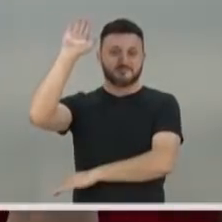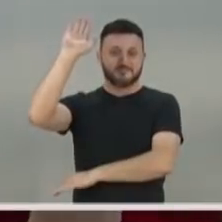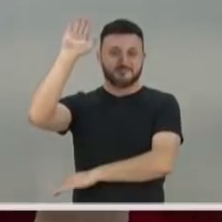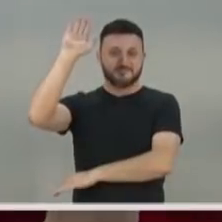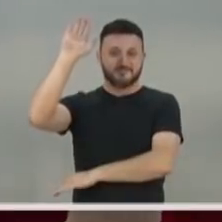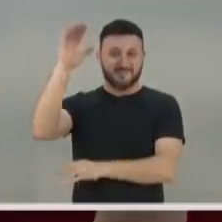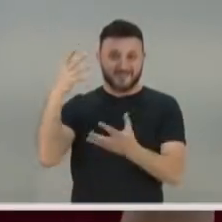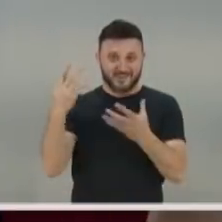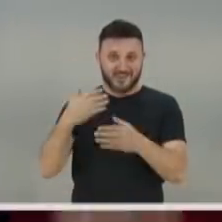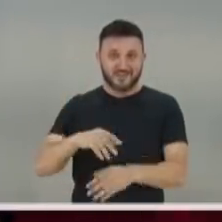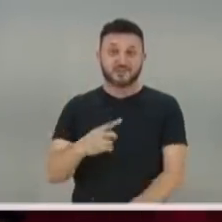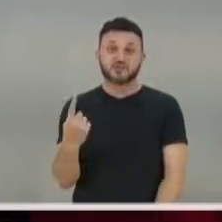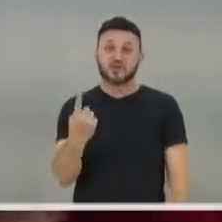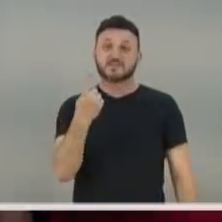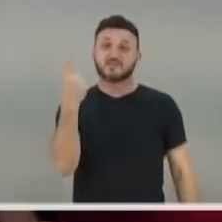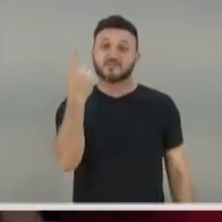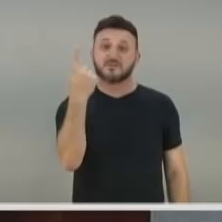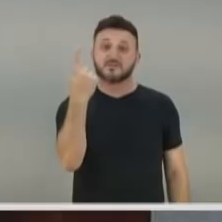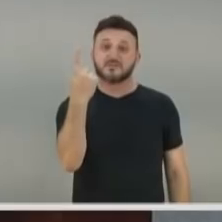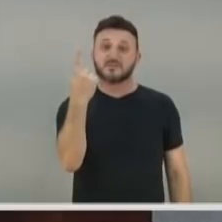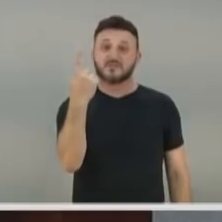para o céu sozinho?